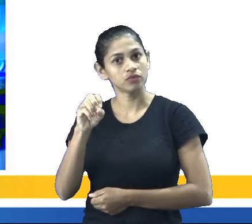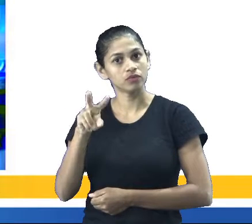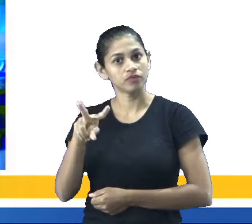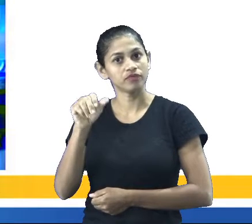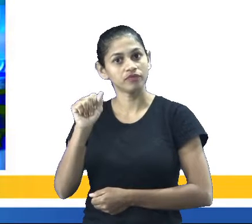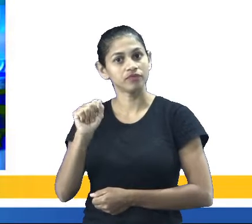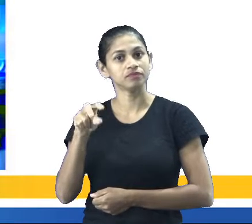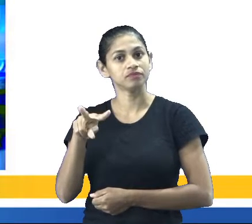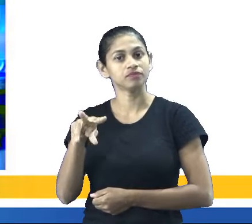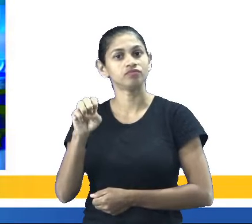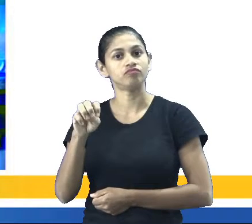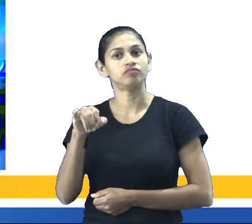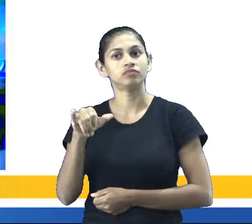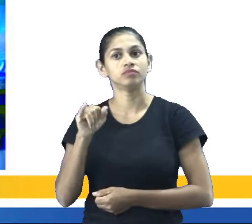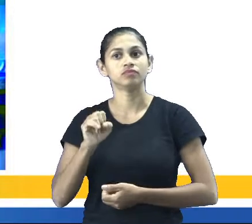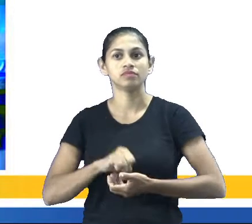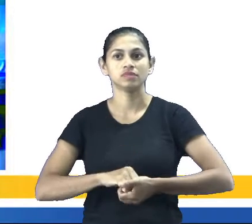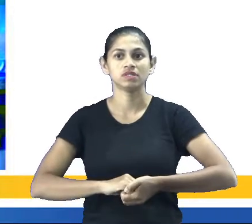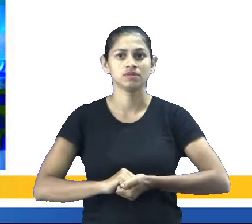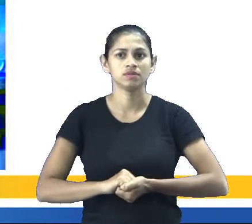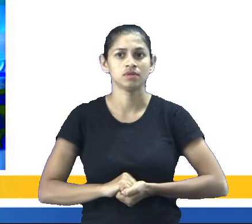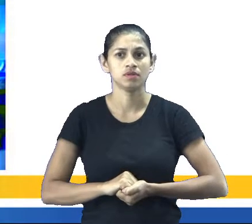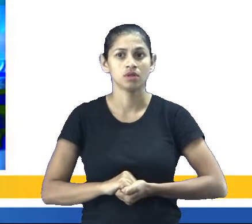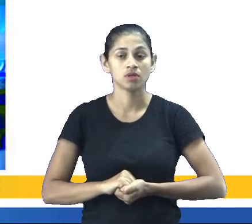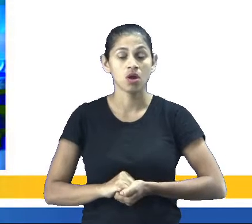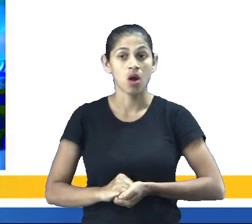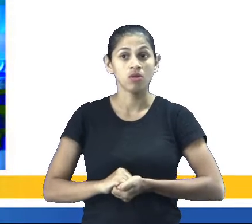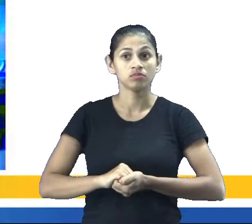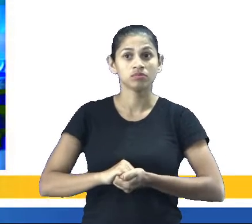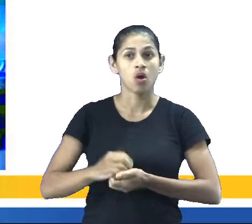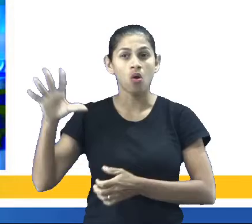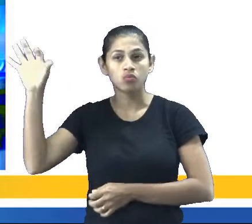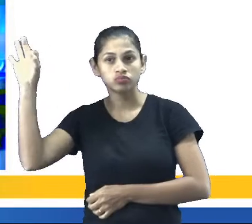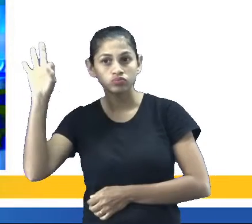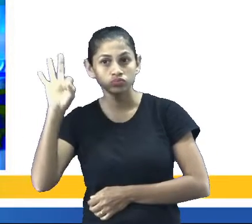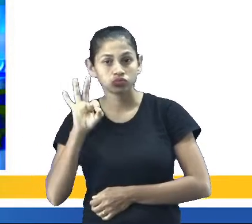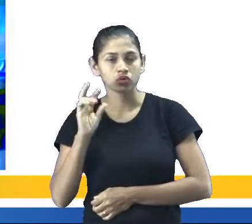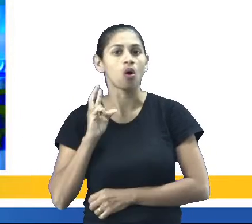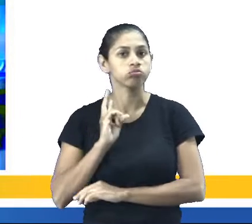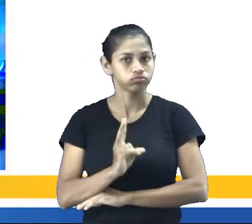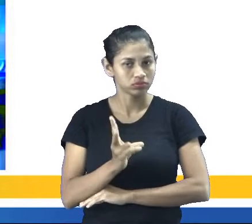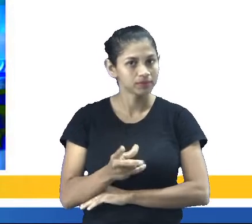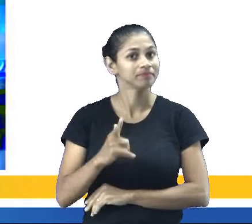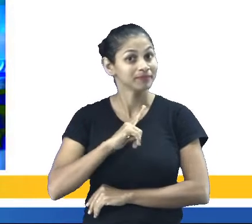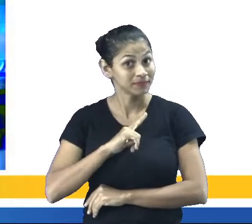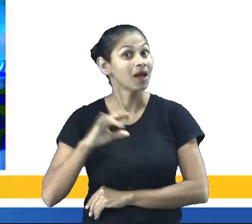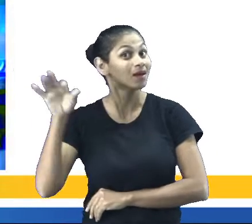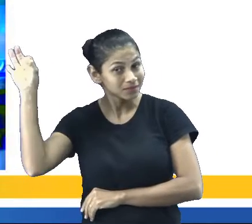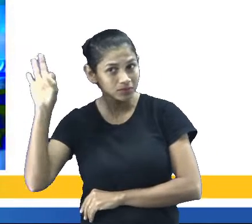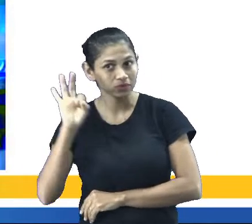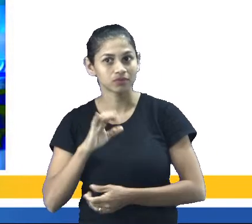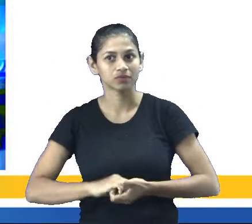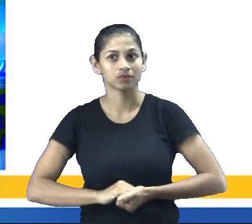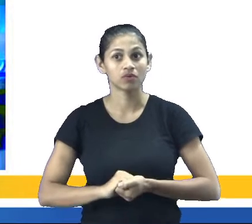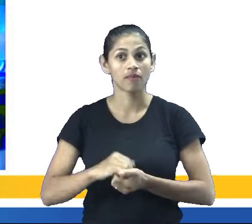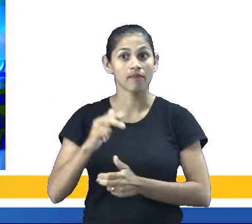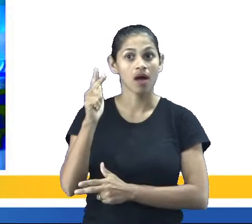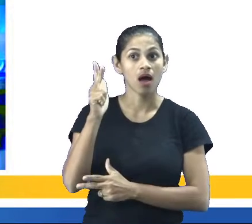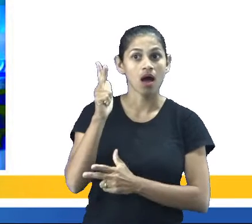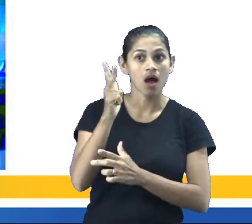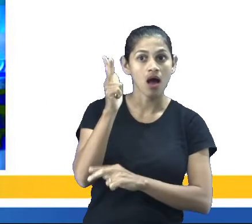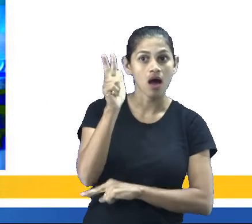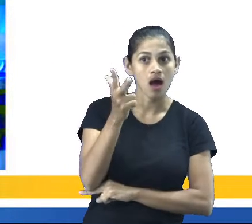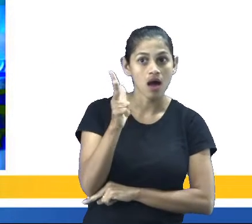energia renovável, né? A gente sempre vai ter sol. A gente tem outra fonte de energia renovável, que seria a eólica,